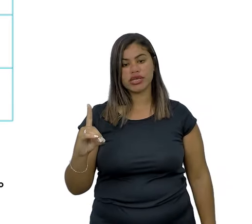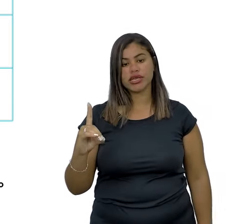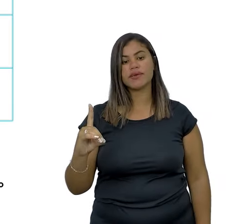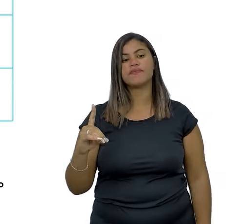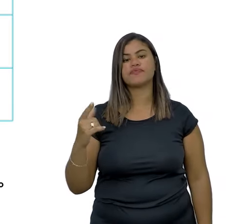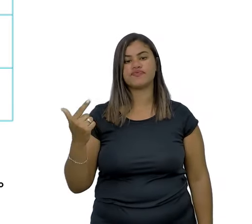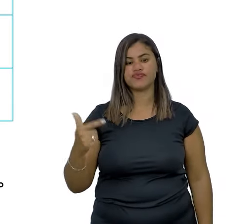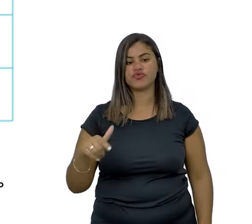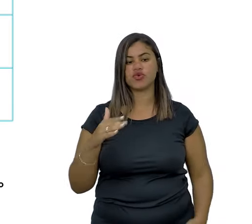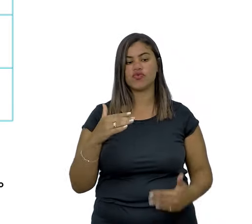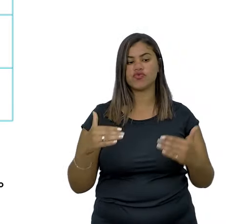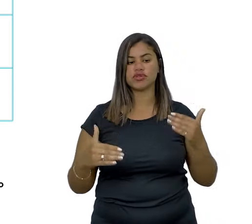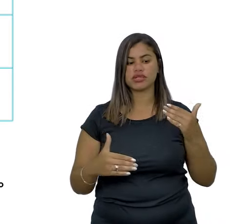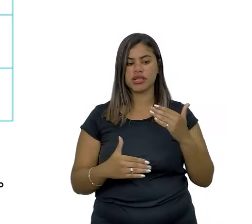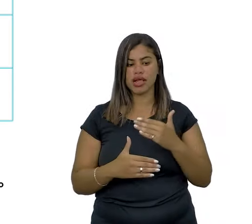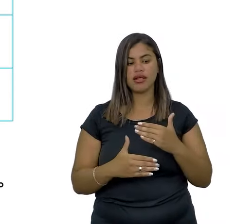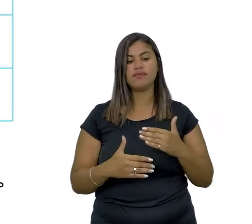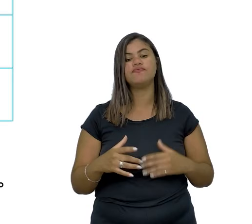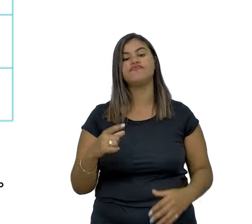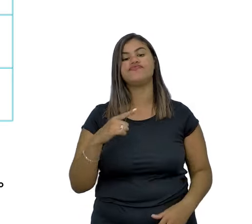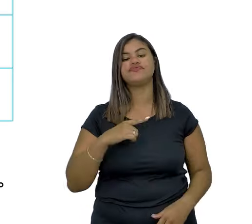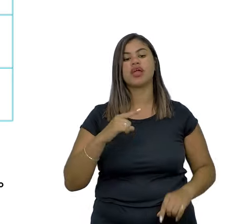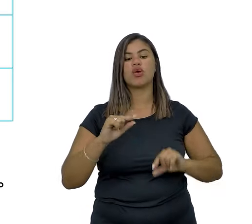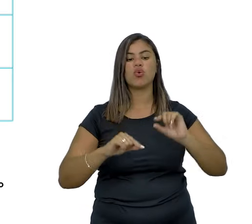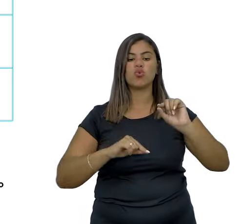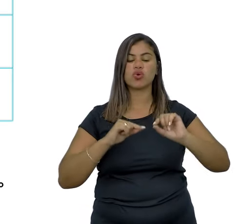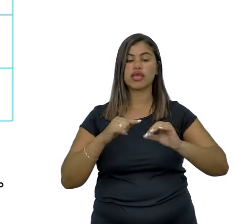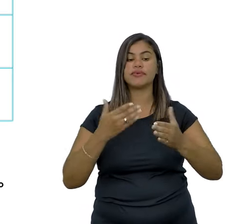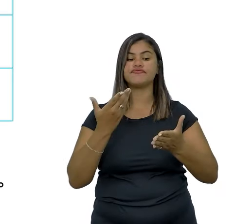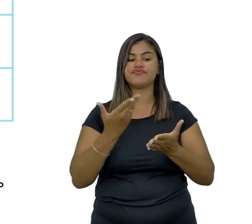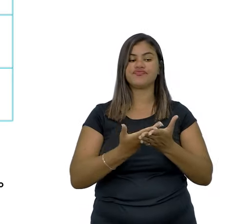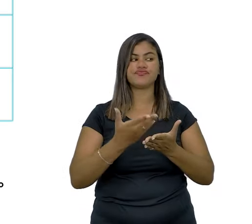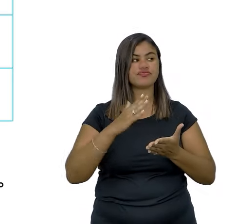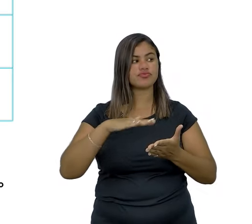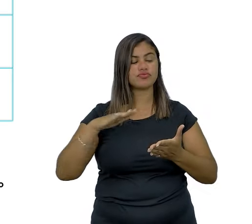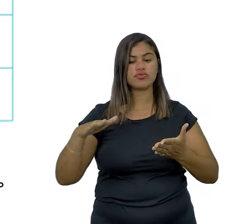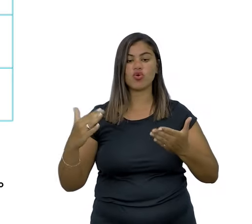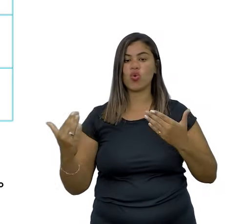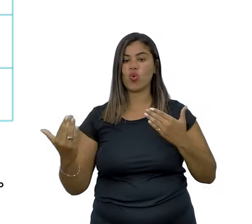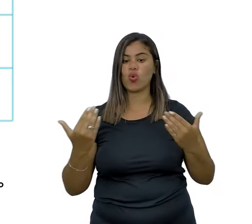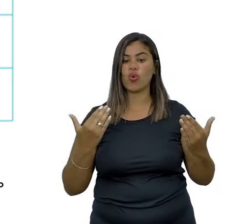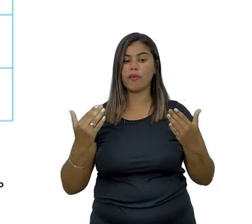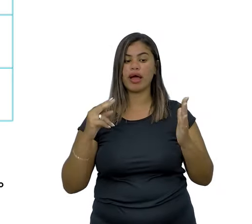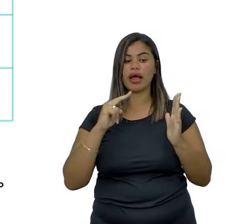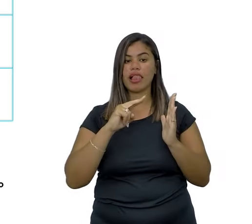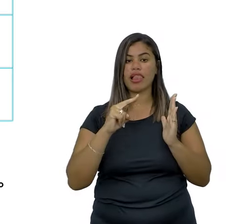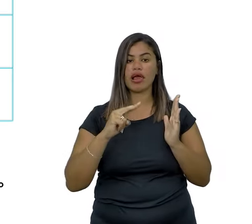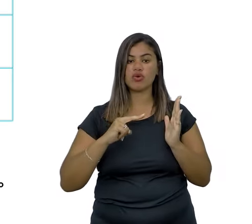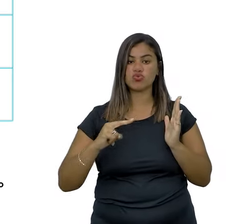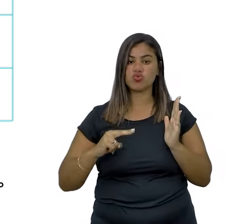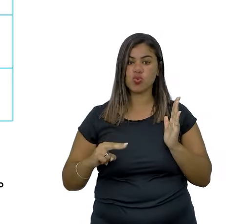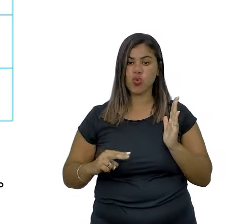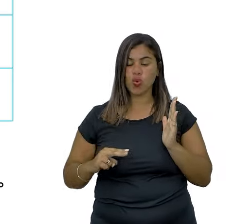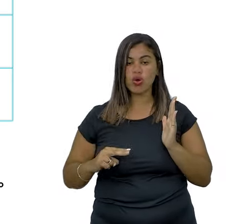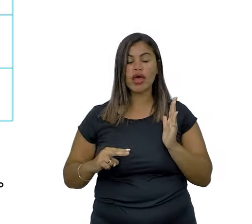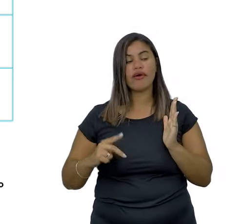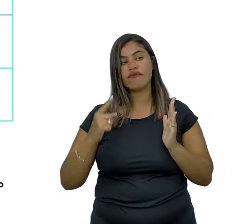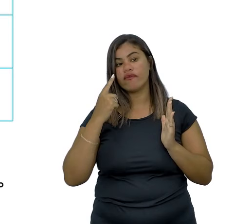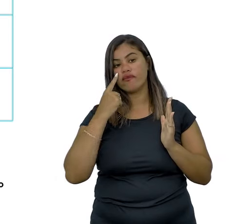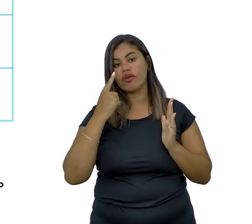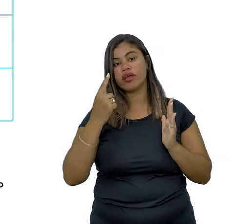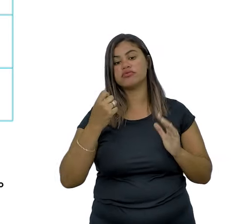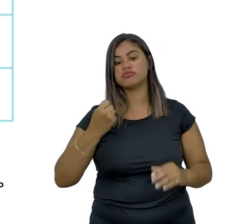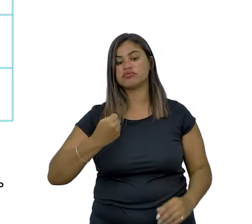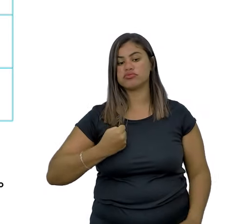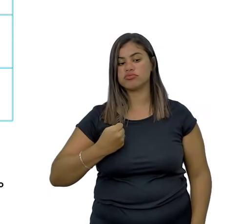no próximo slide, a gente vai ver que os estudantes eles vão fazer a leitura, né, dos números que estão